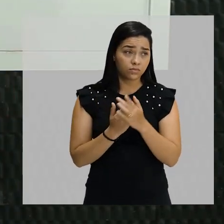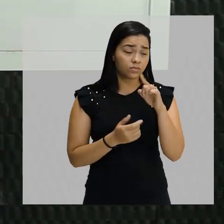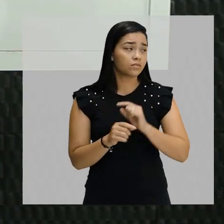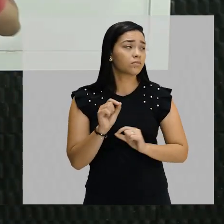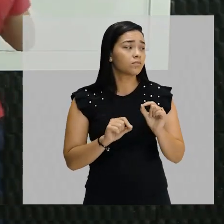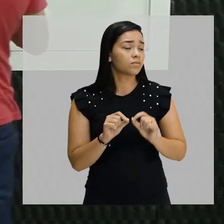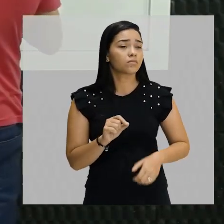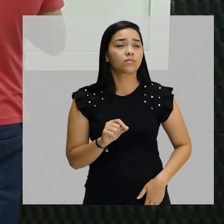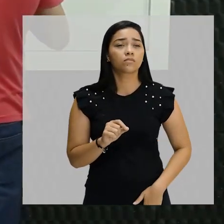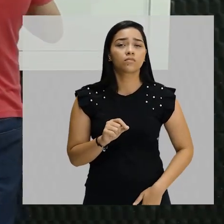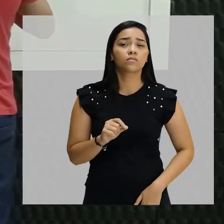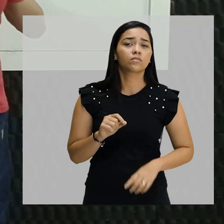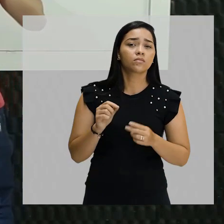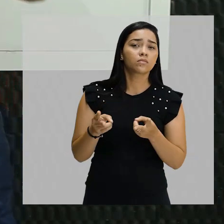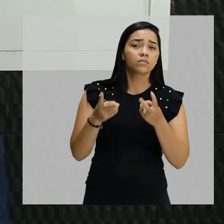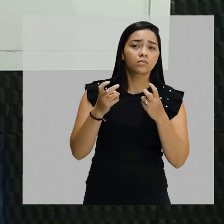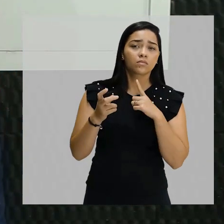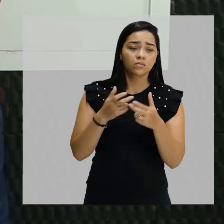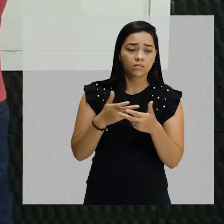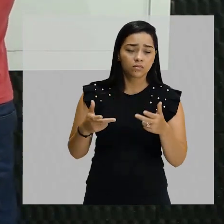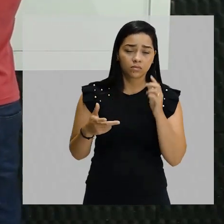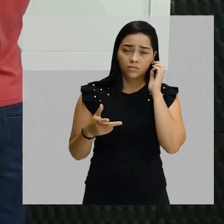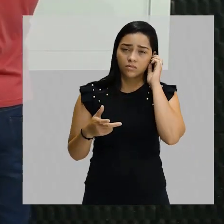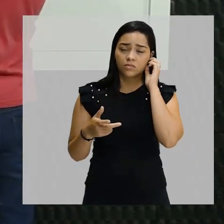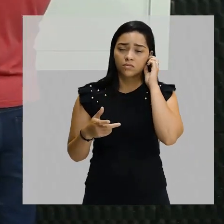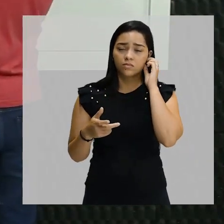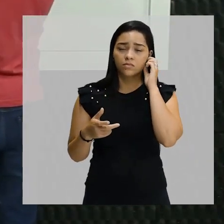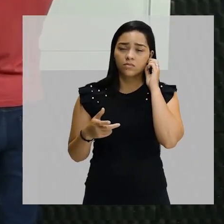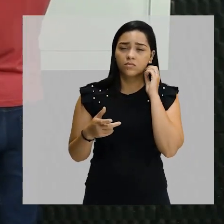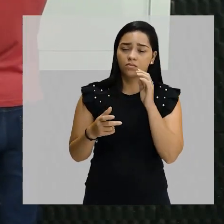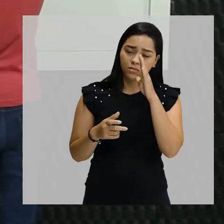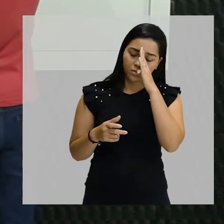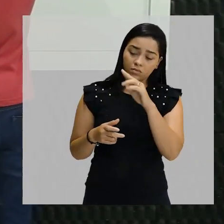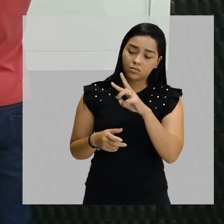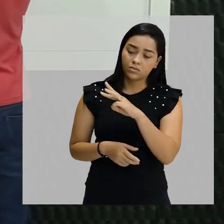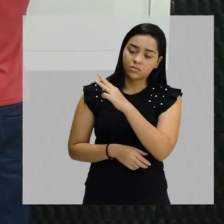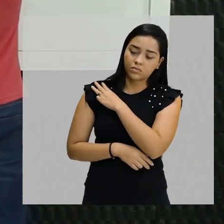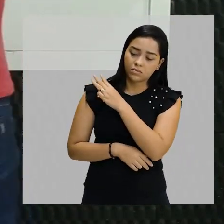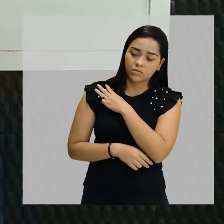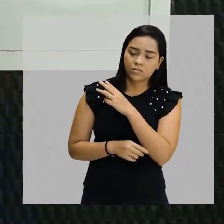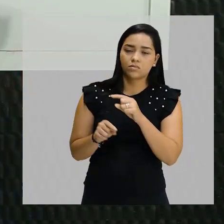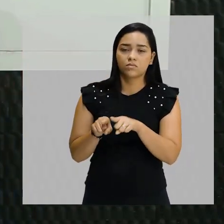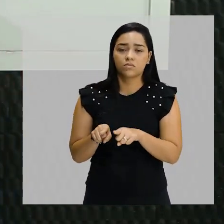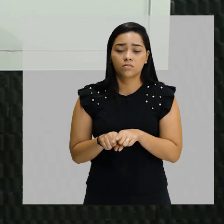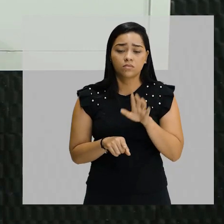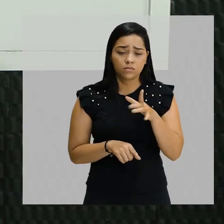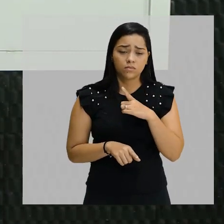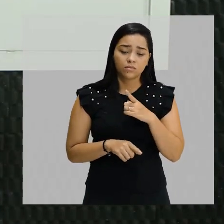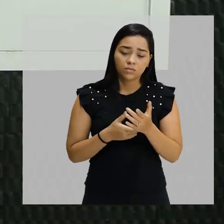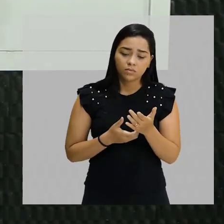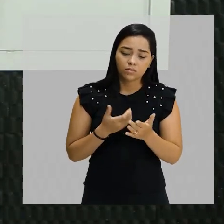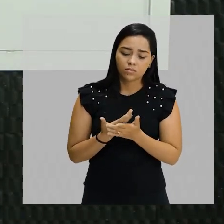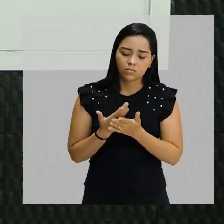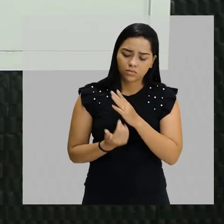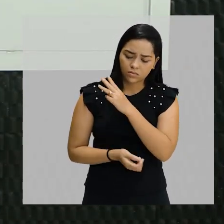é impossível você não observar estas obras principalmente esta aqui ó você que vai fazer o terceiro ano você que está fazendo o terceiro